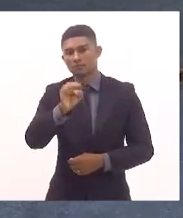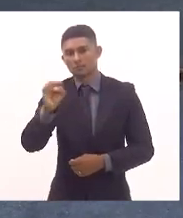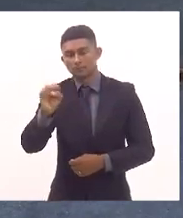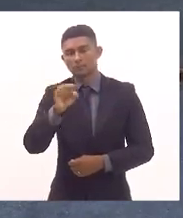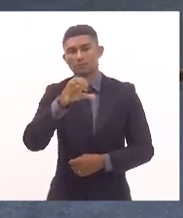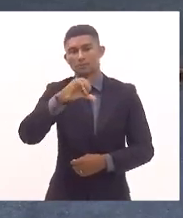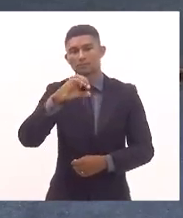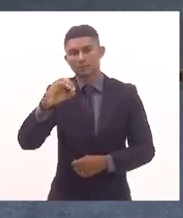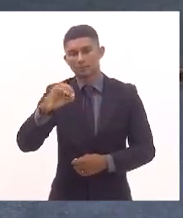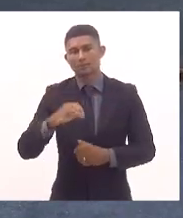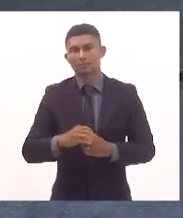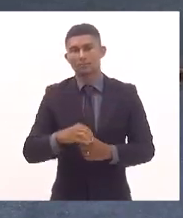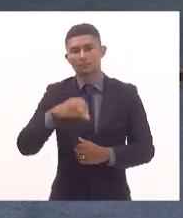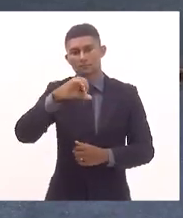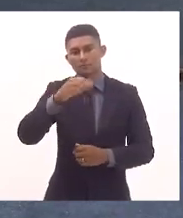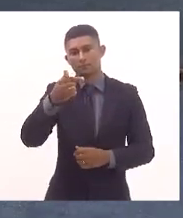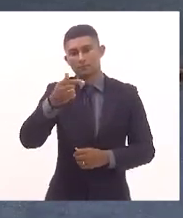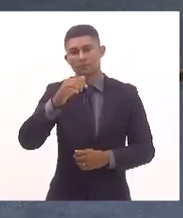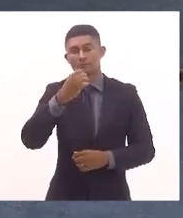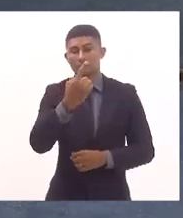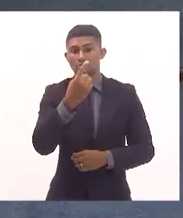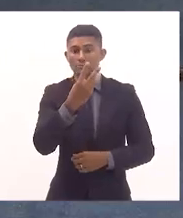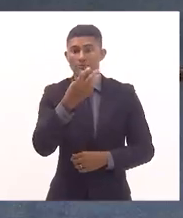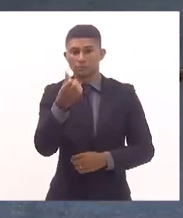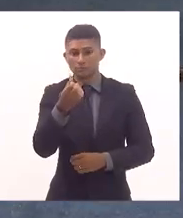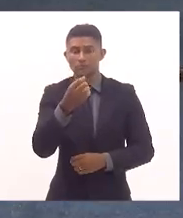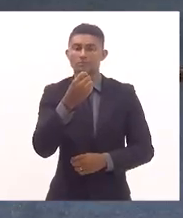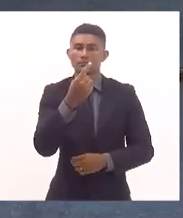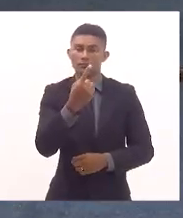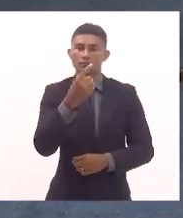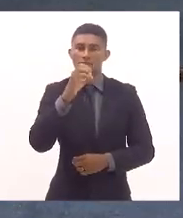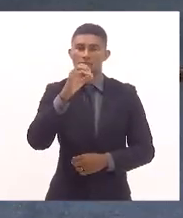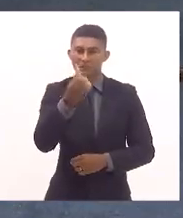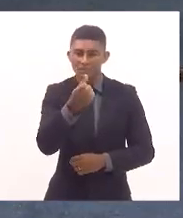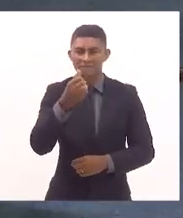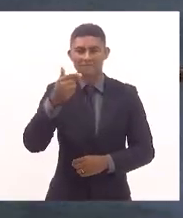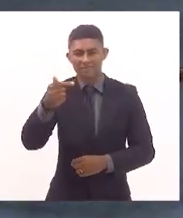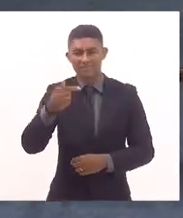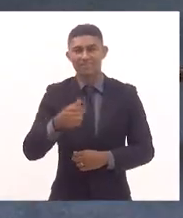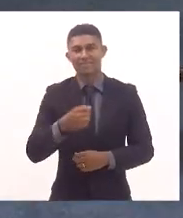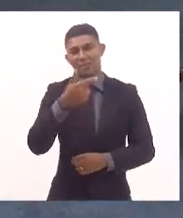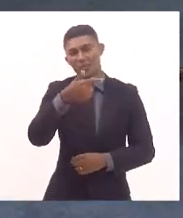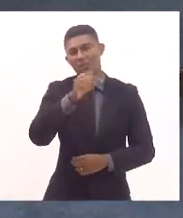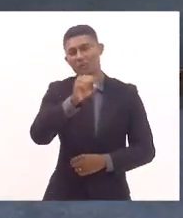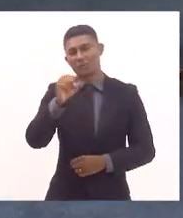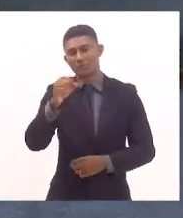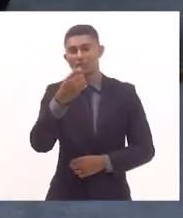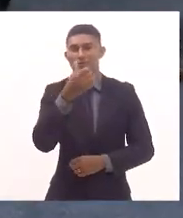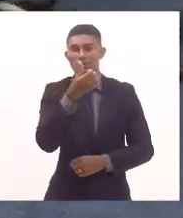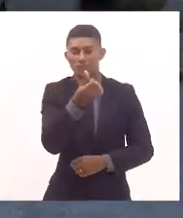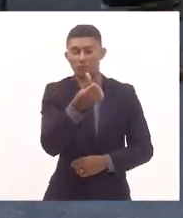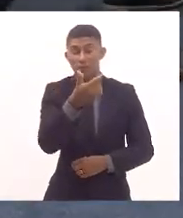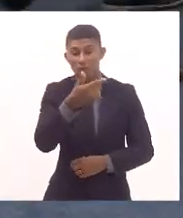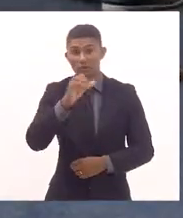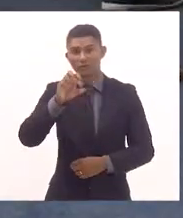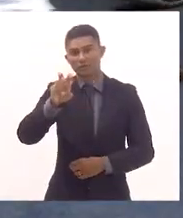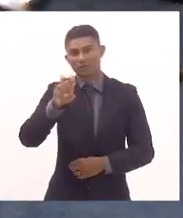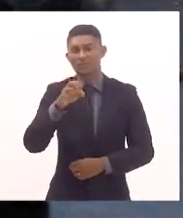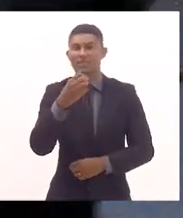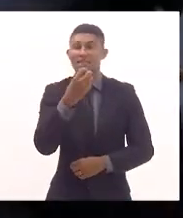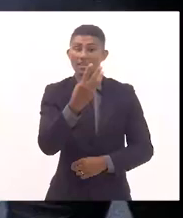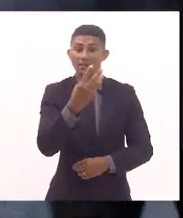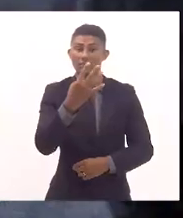89, 90, 97, 136, 167, 270, 288, 295, 303,